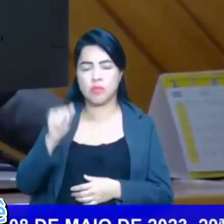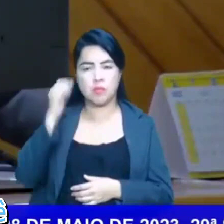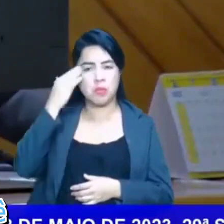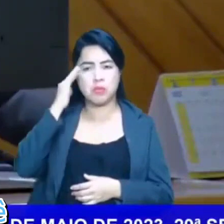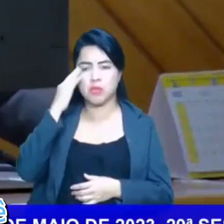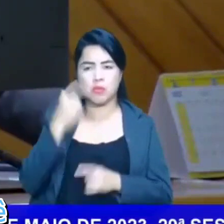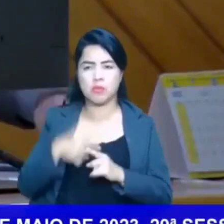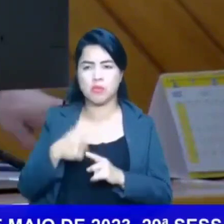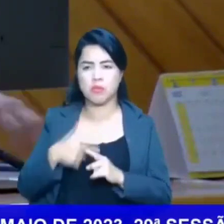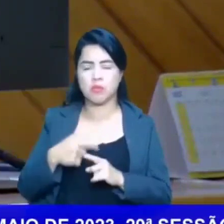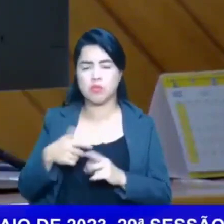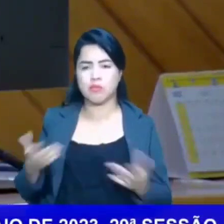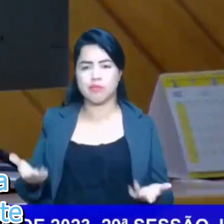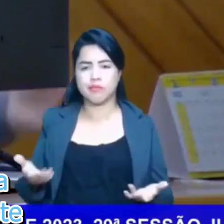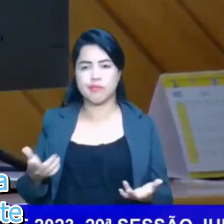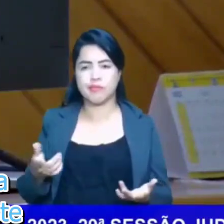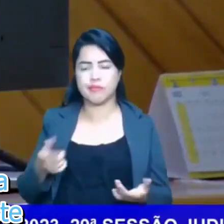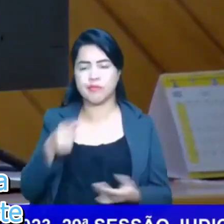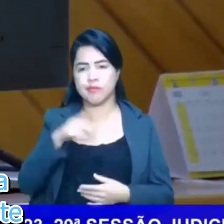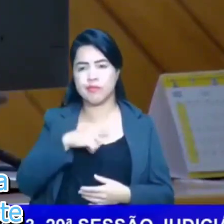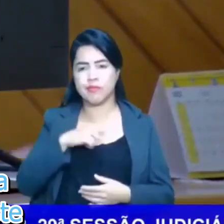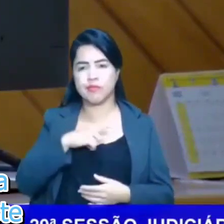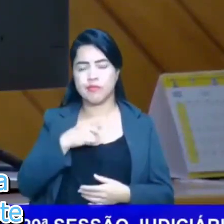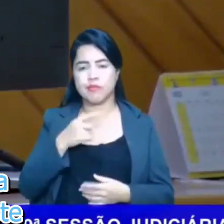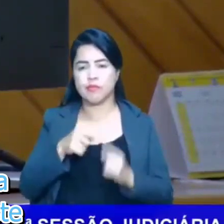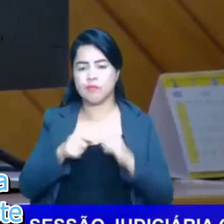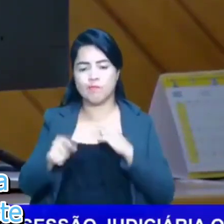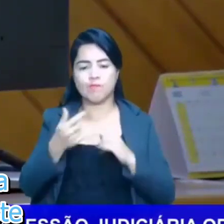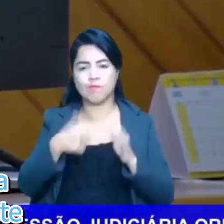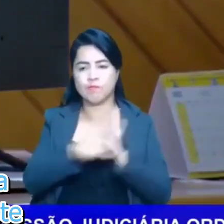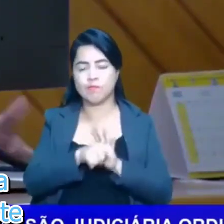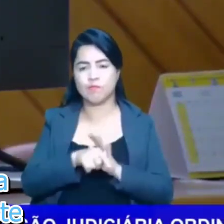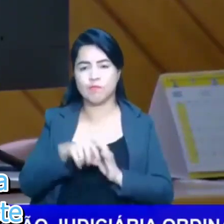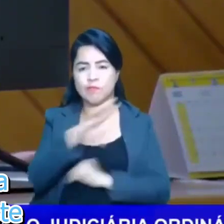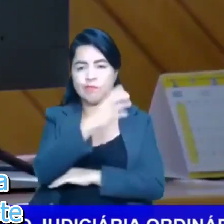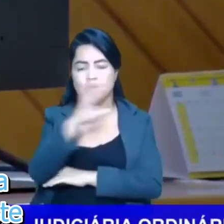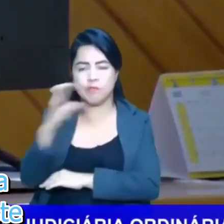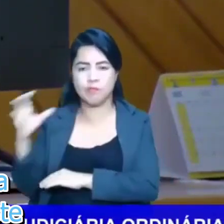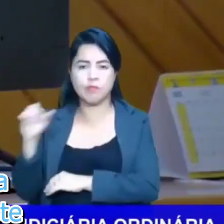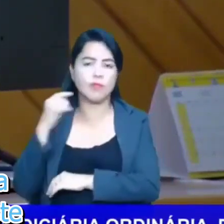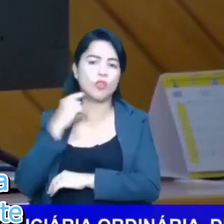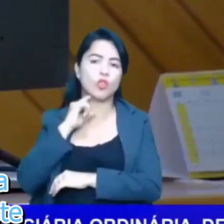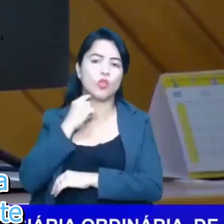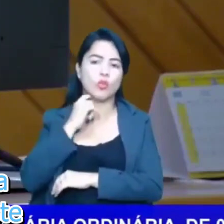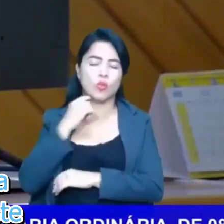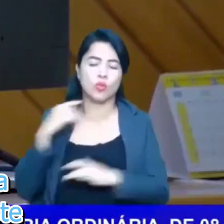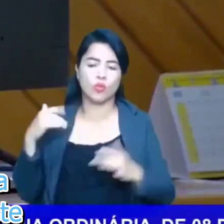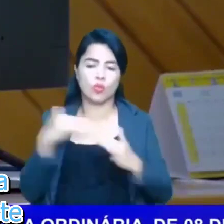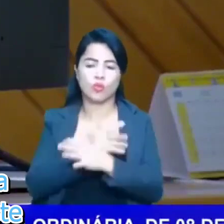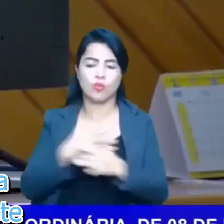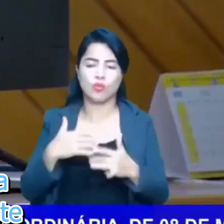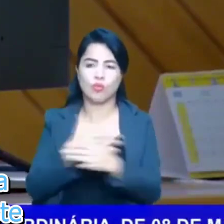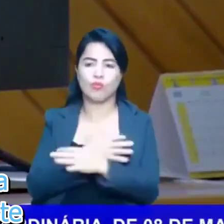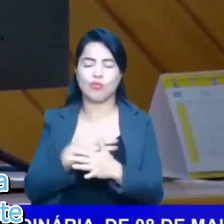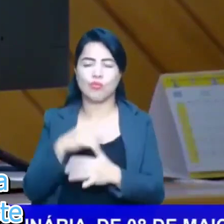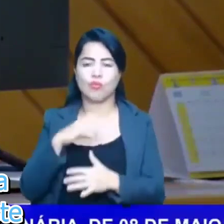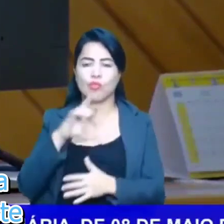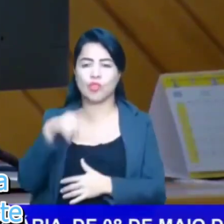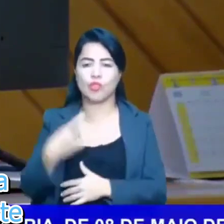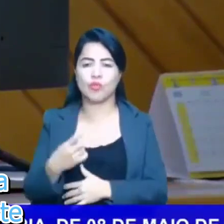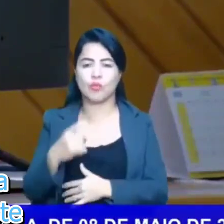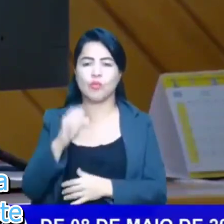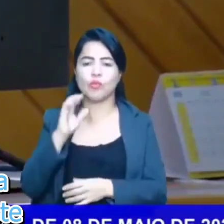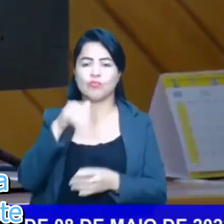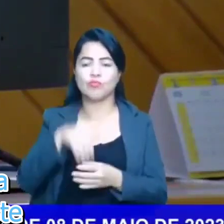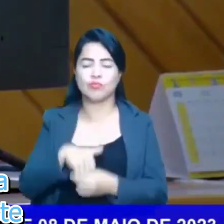porquê cinza, desse crime eleitoral, ambiental, essa sujeira na cidade clara, que fica após óculos, o pleito eleitoral.